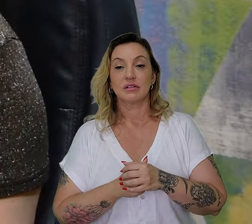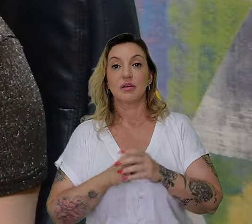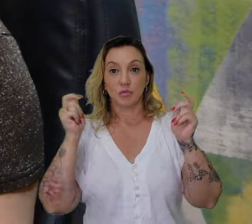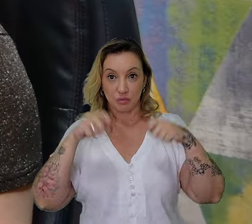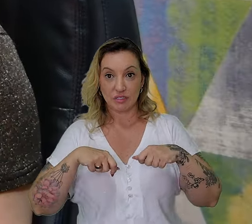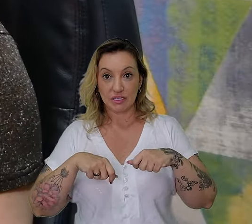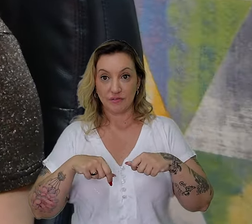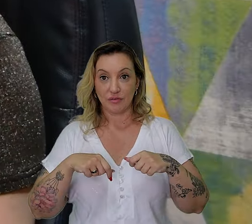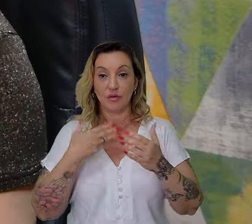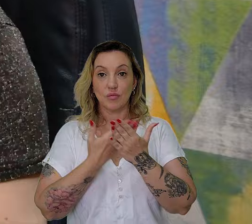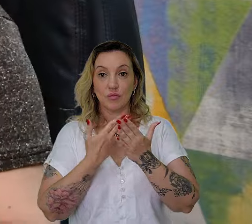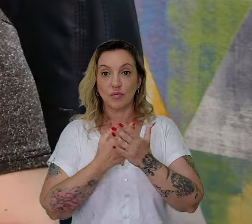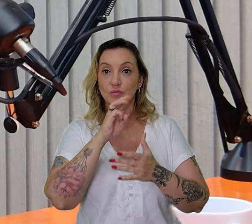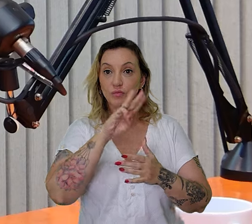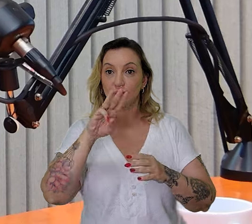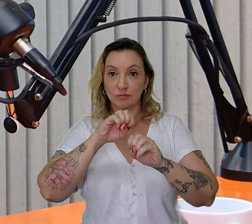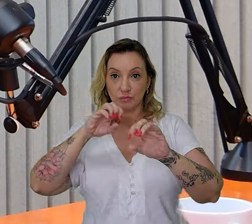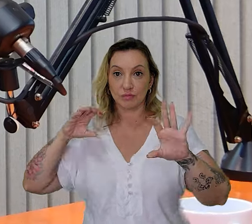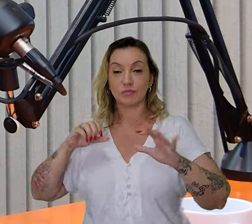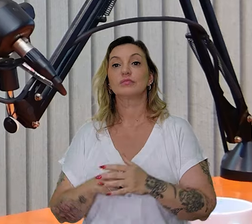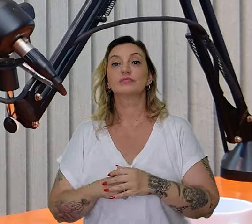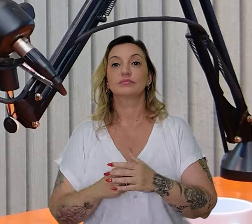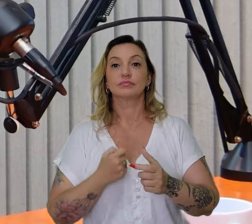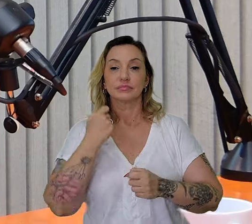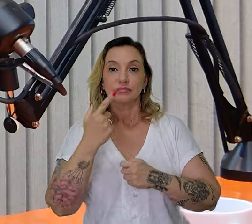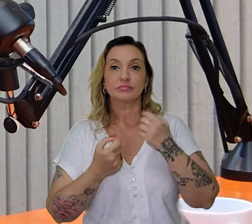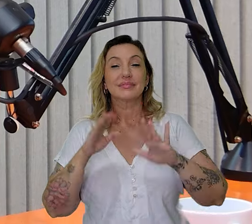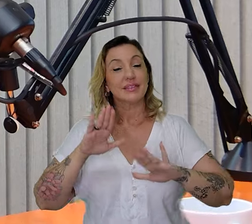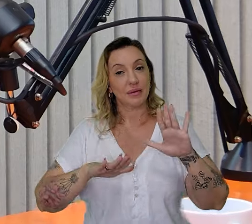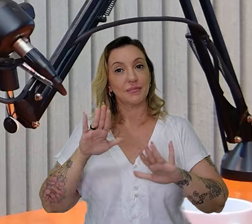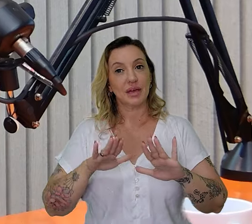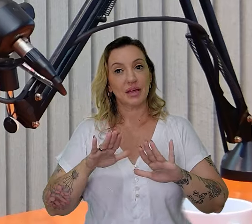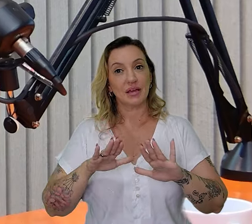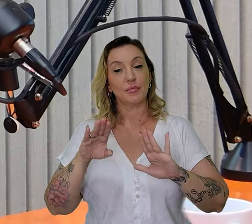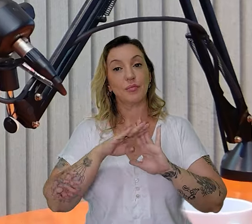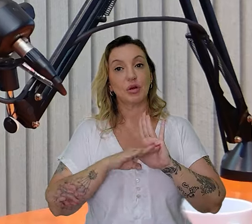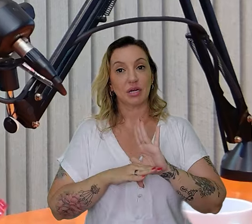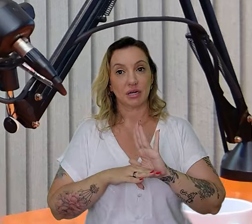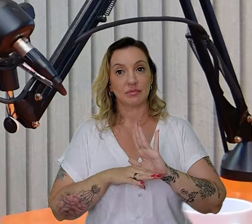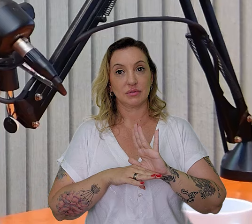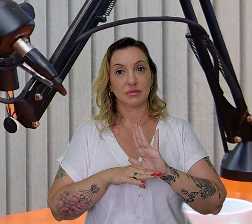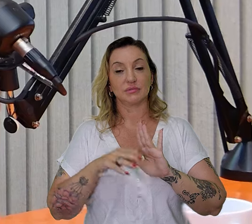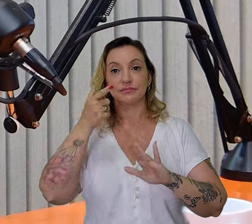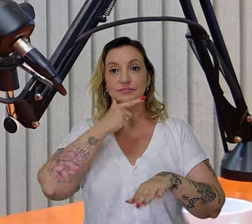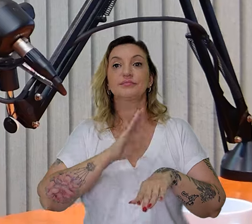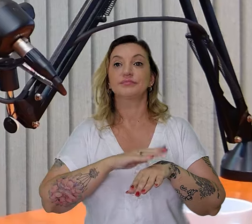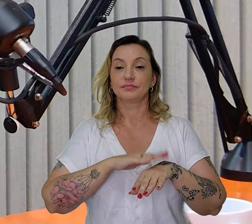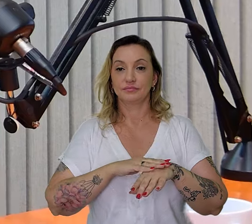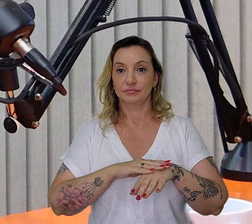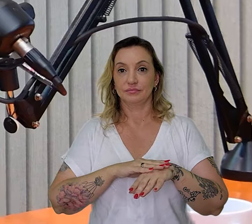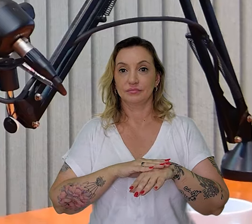época da pandemia al depende do programa você consegue fazer ou no Campus